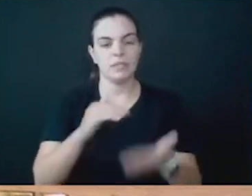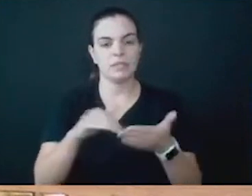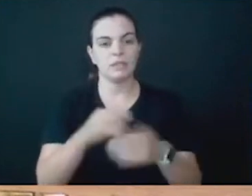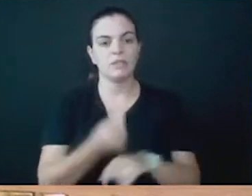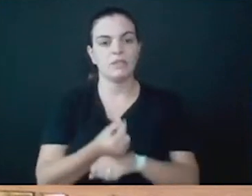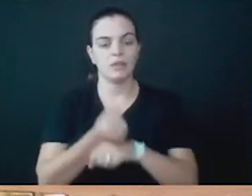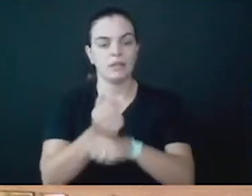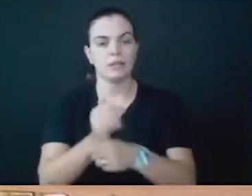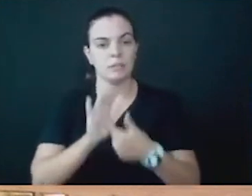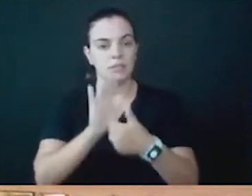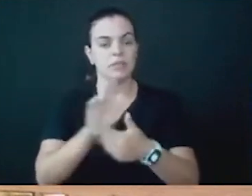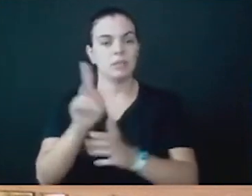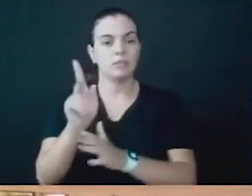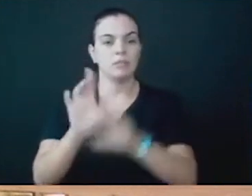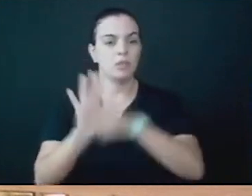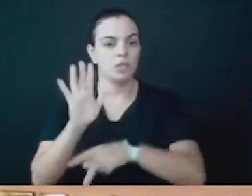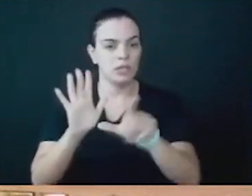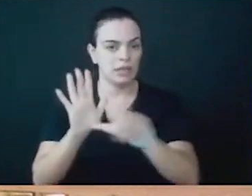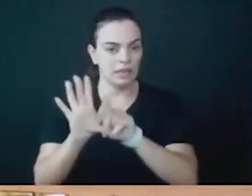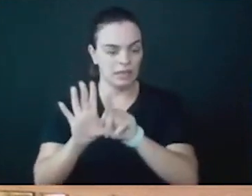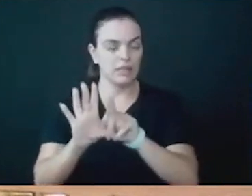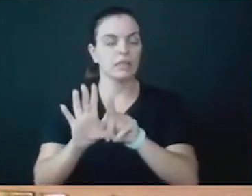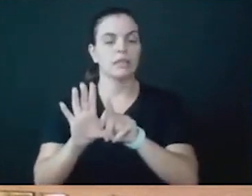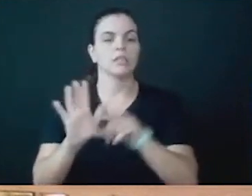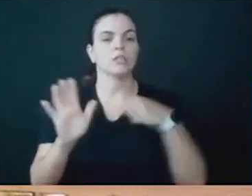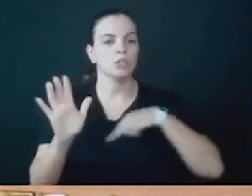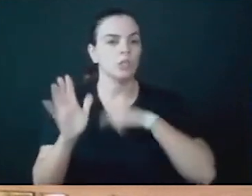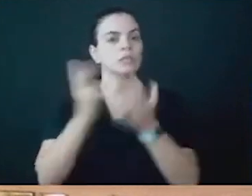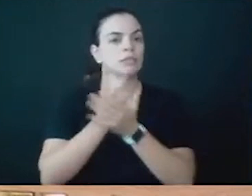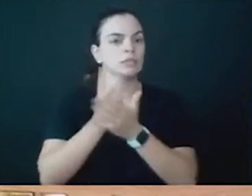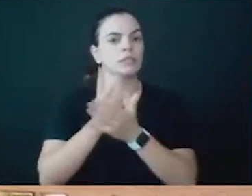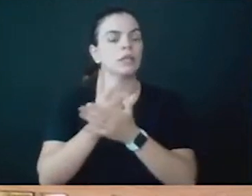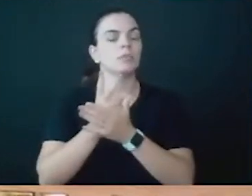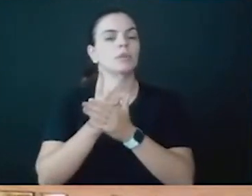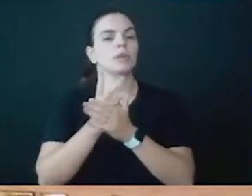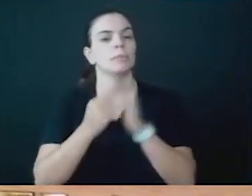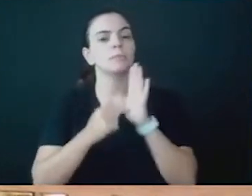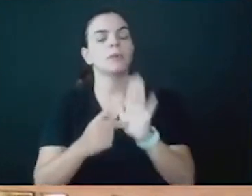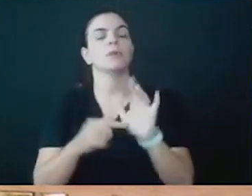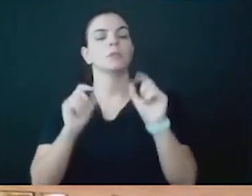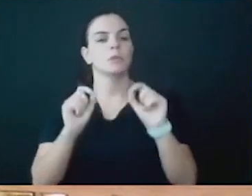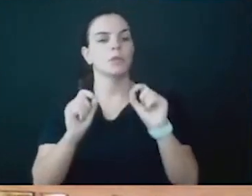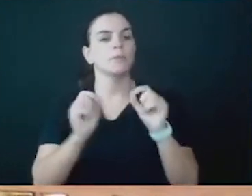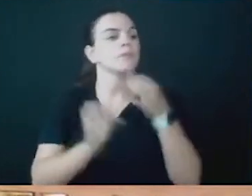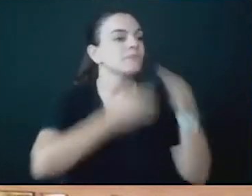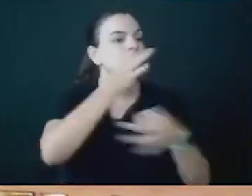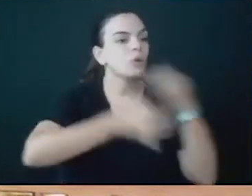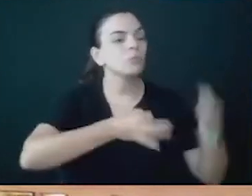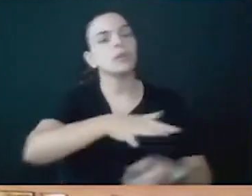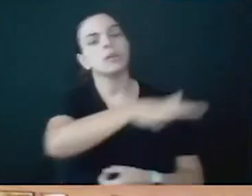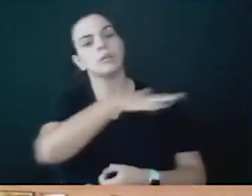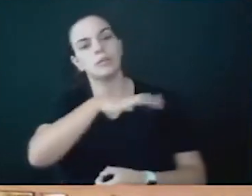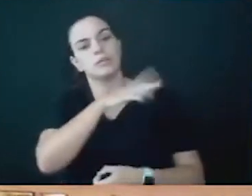fazemos uma introdução falando a respeito das consultas públicas, né? Então, no mesmo sentido, será feito dessa